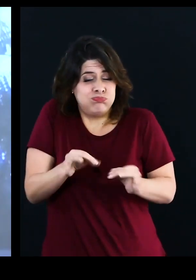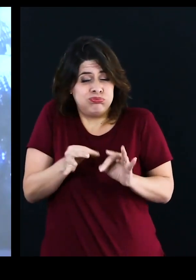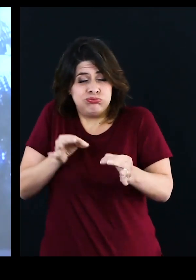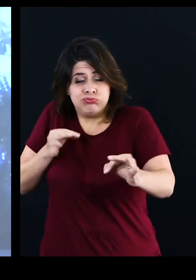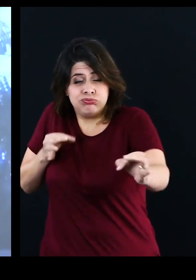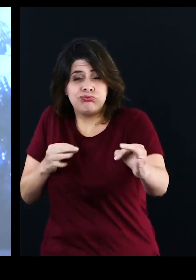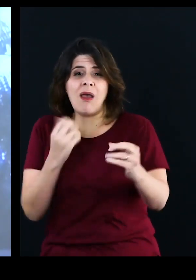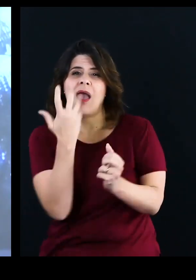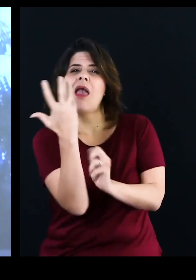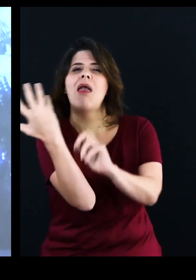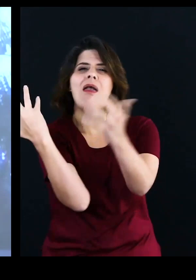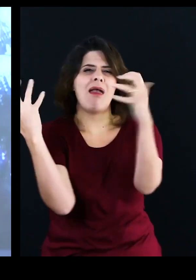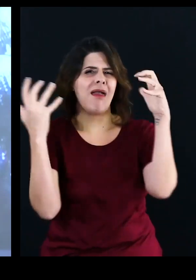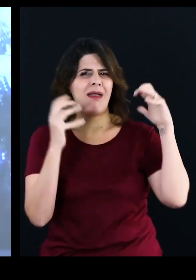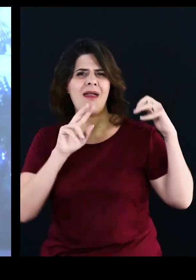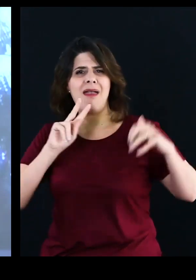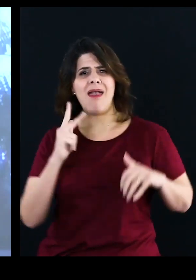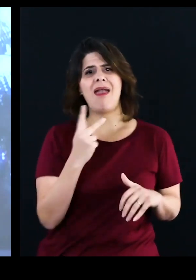mais